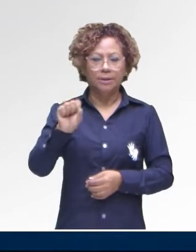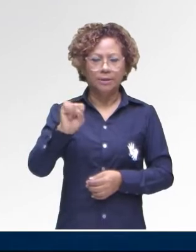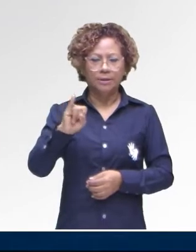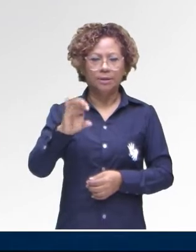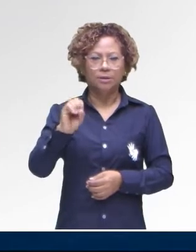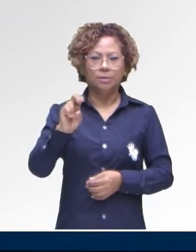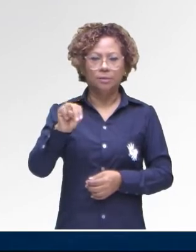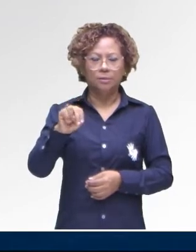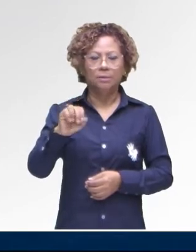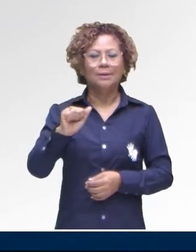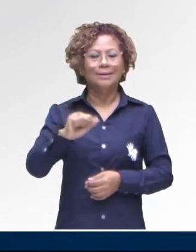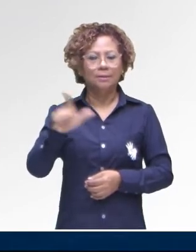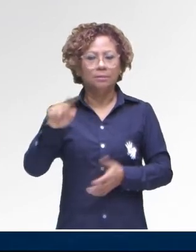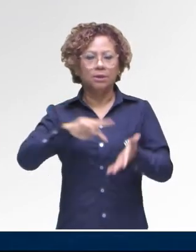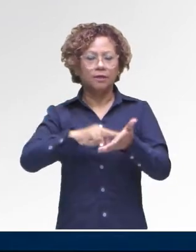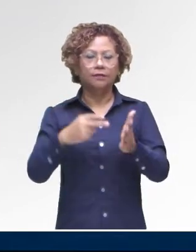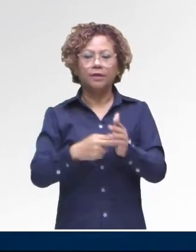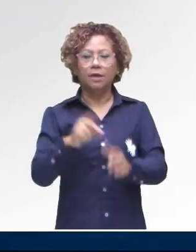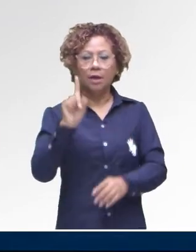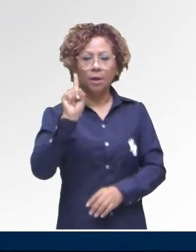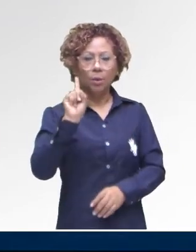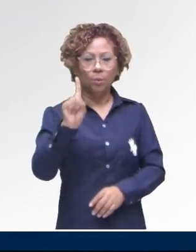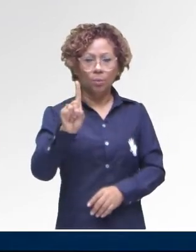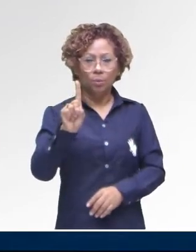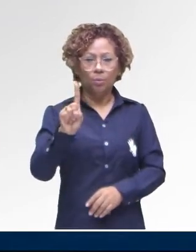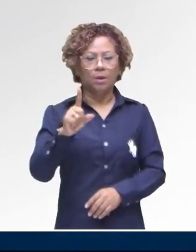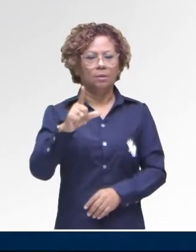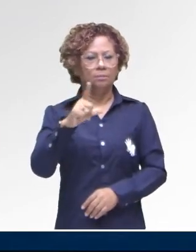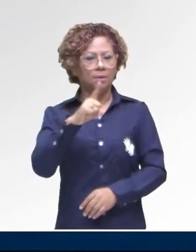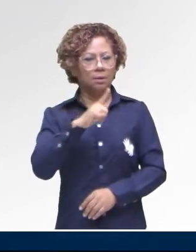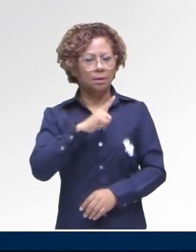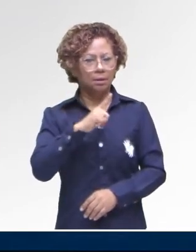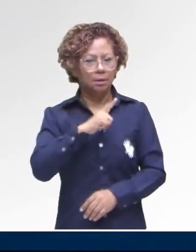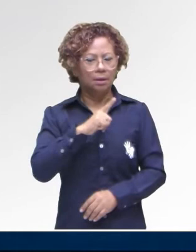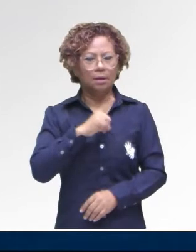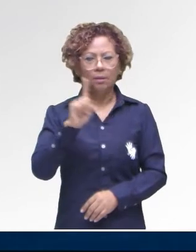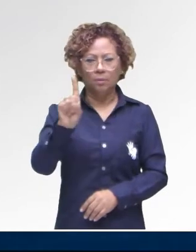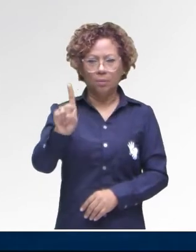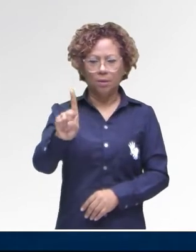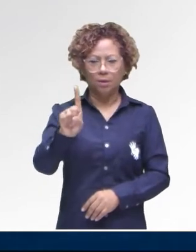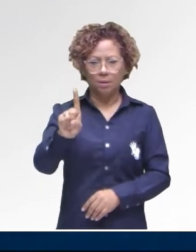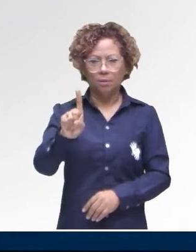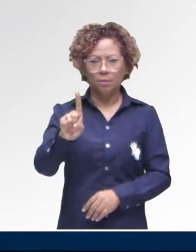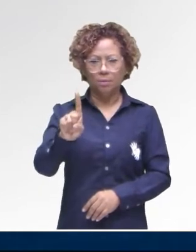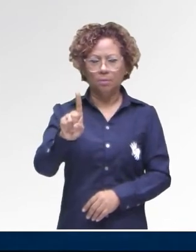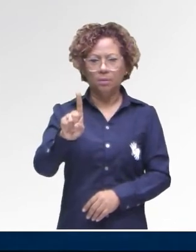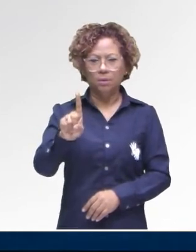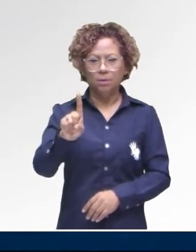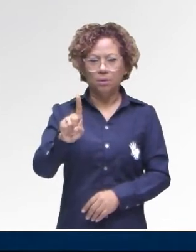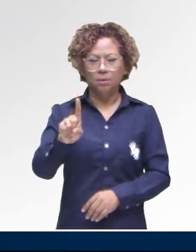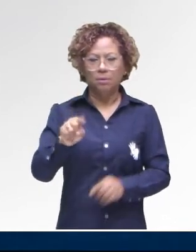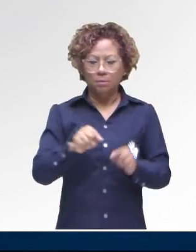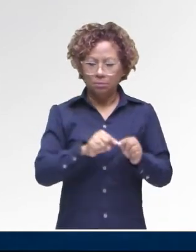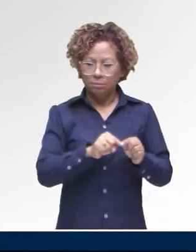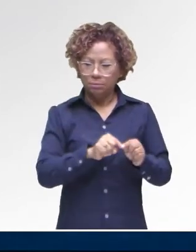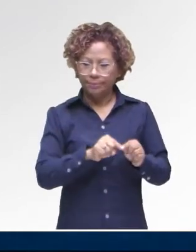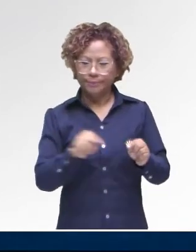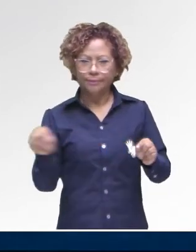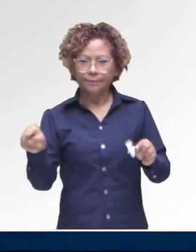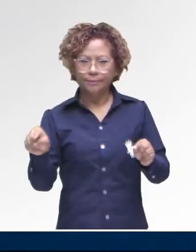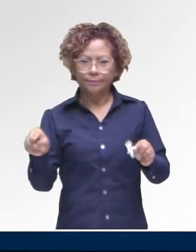Unidimensionais. Ou seja, existe em uma única dimensão. E aí,